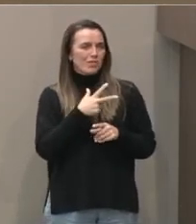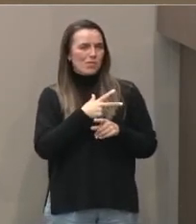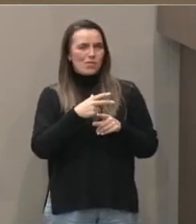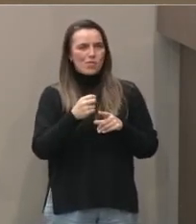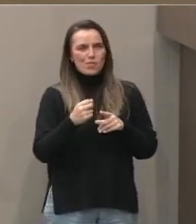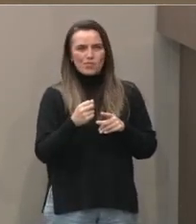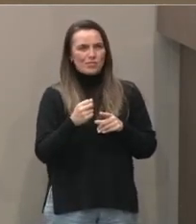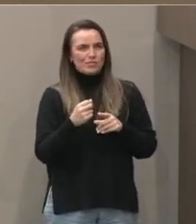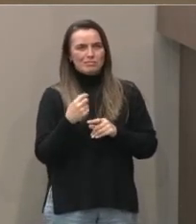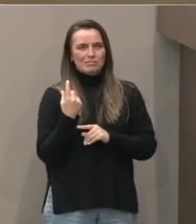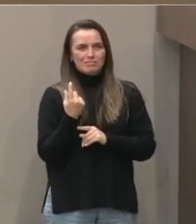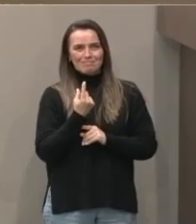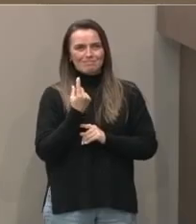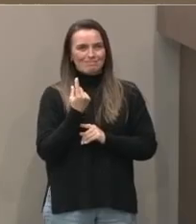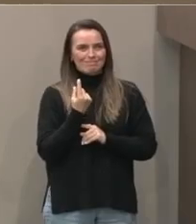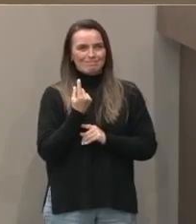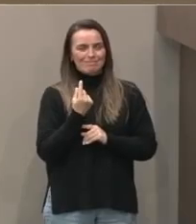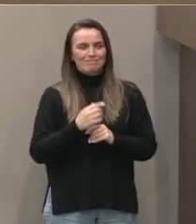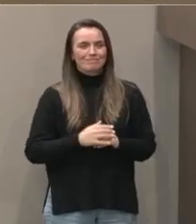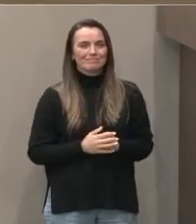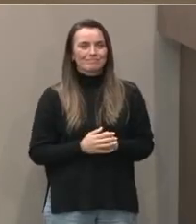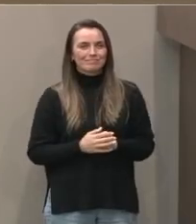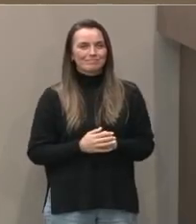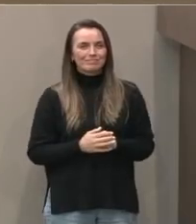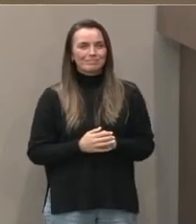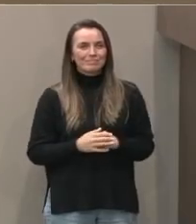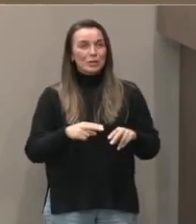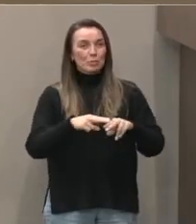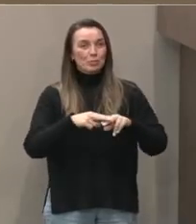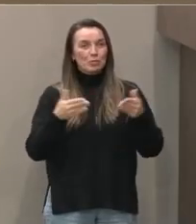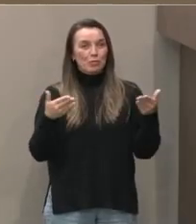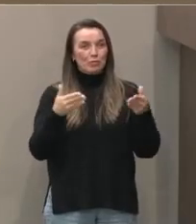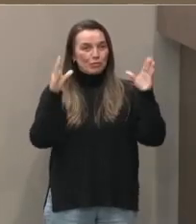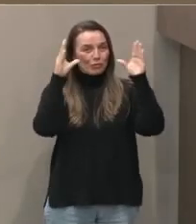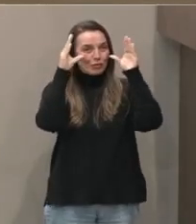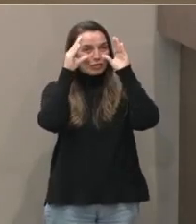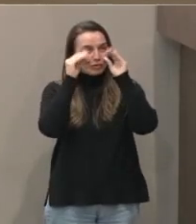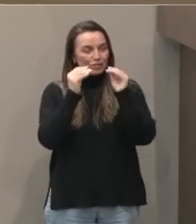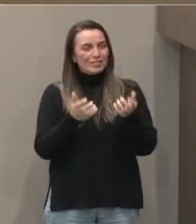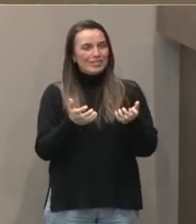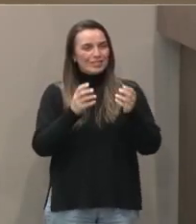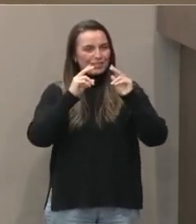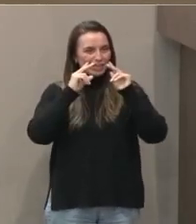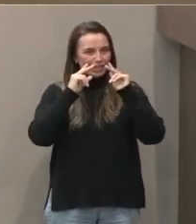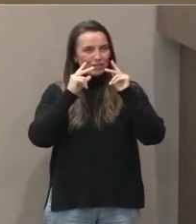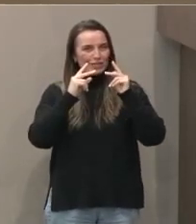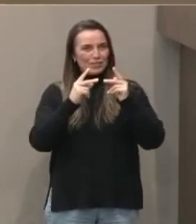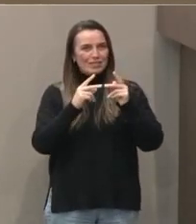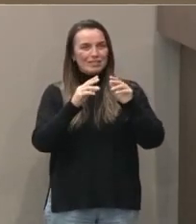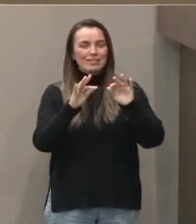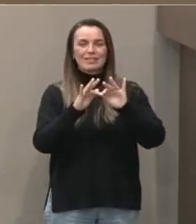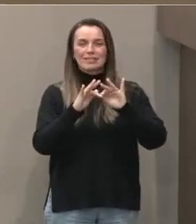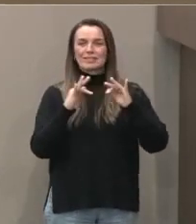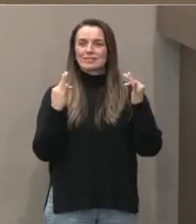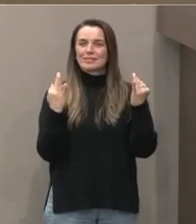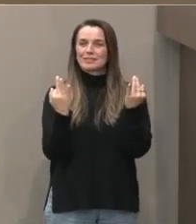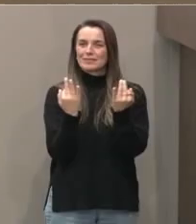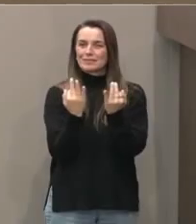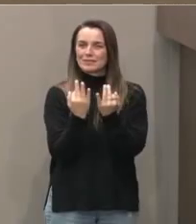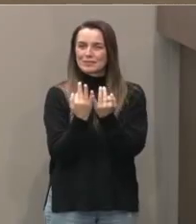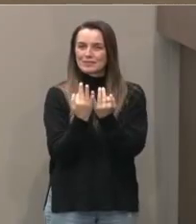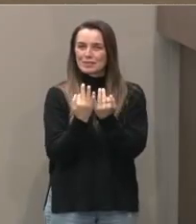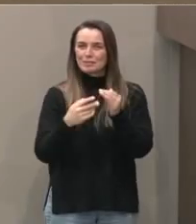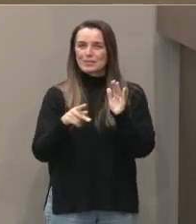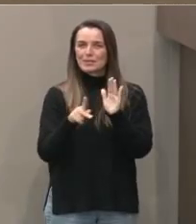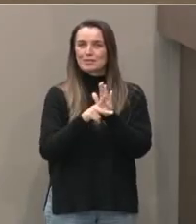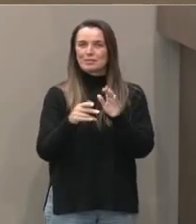construída completamente sozinha. Por isso, nessa noite, quero também reconhecer as famílias dos